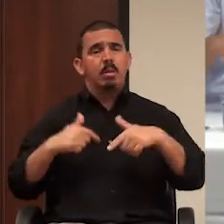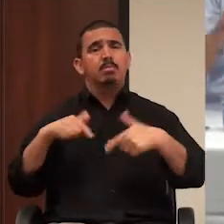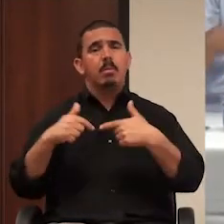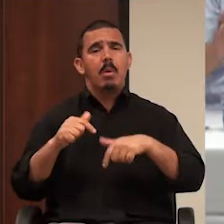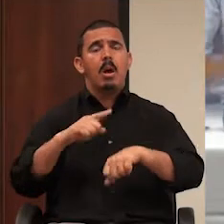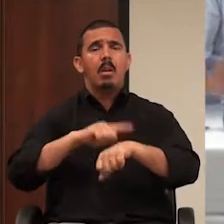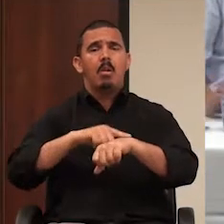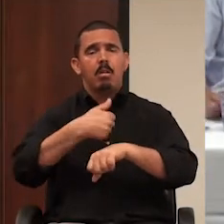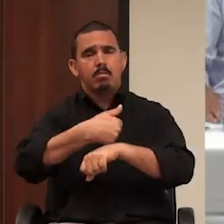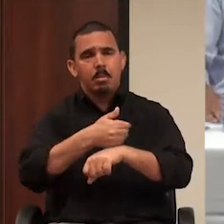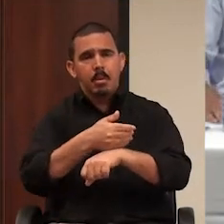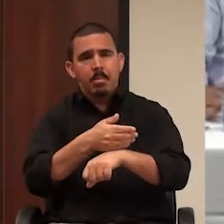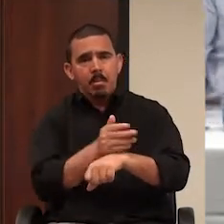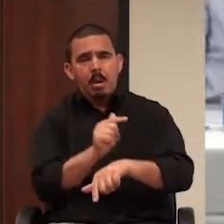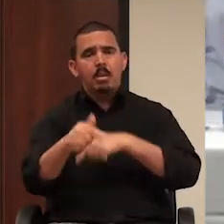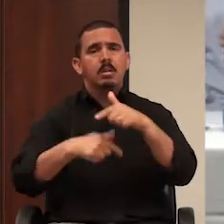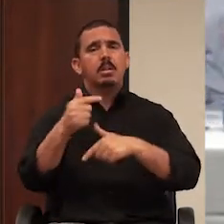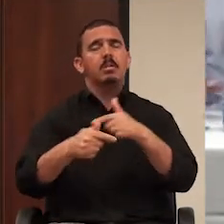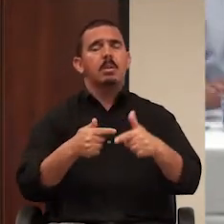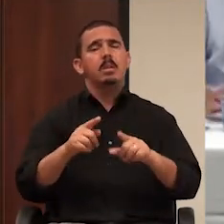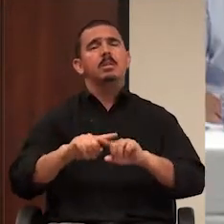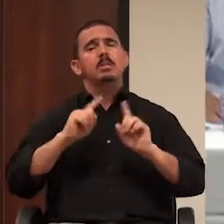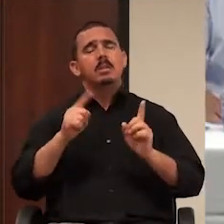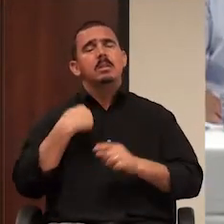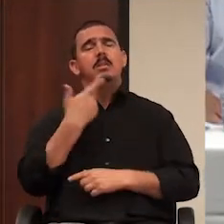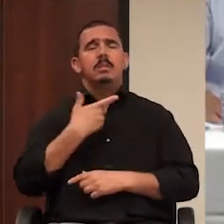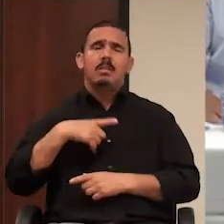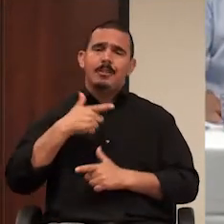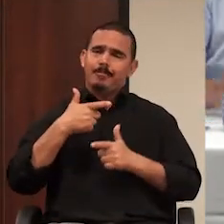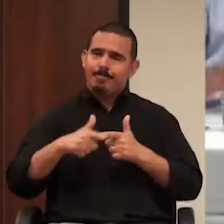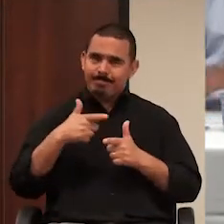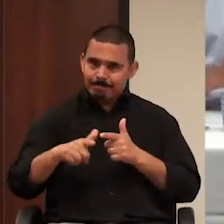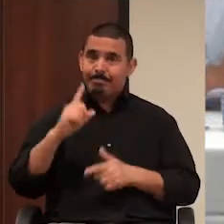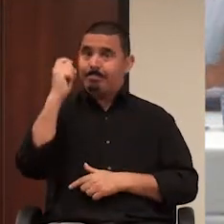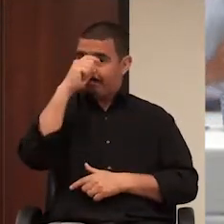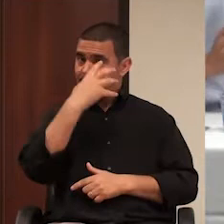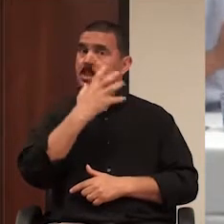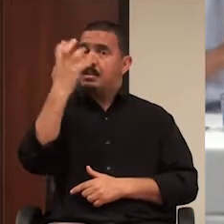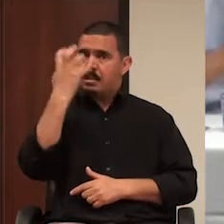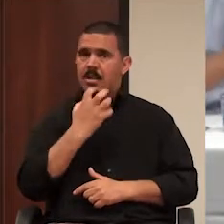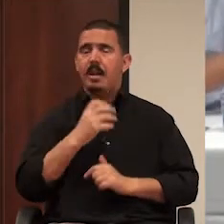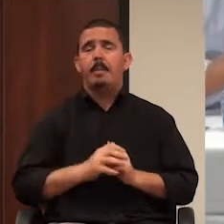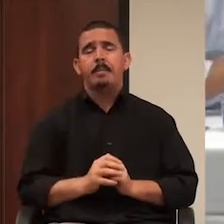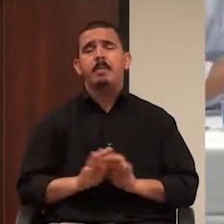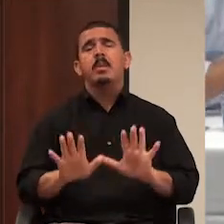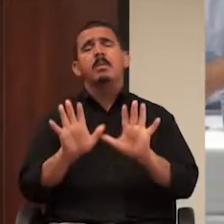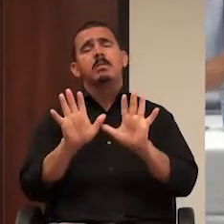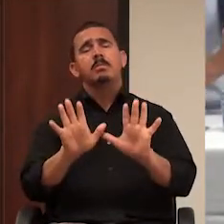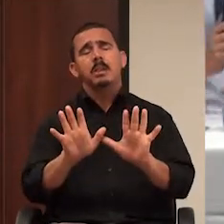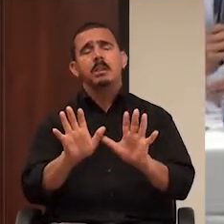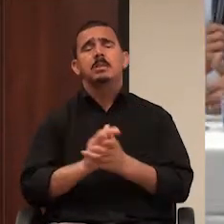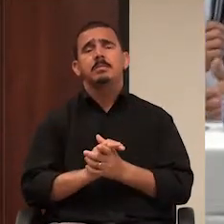nas horas gastas de trabalho que já gastaram. E a gente tem um problema sério com isso. Bom, Mas vamos lá, o que a gente